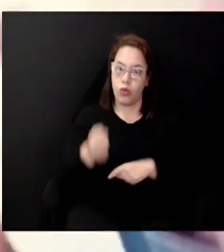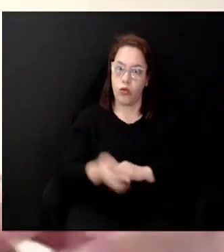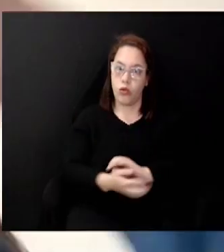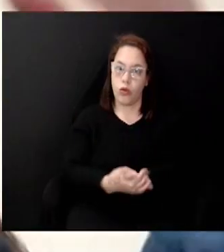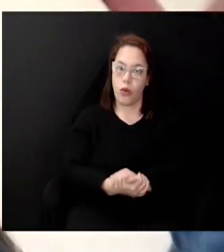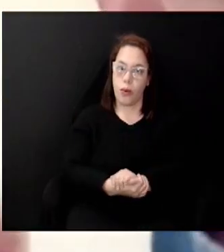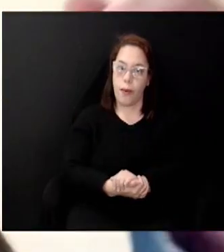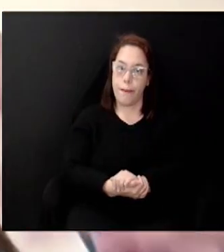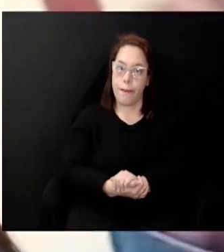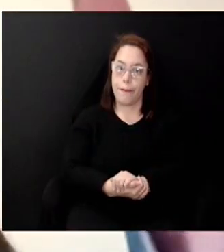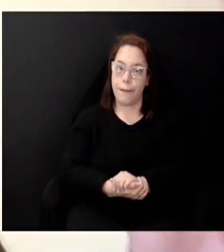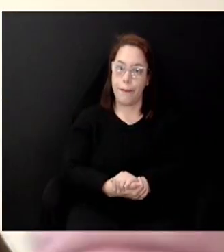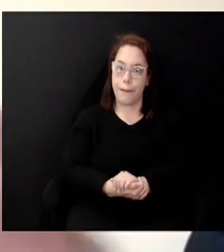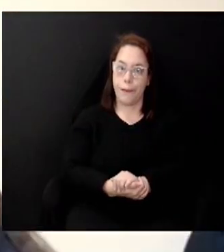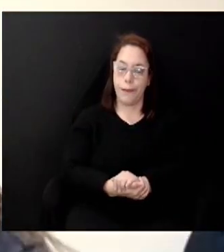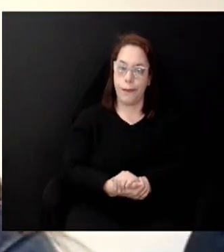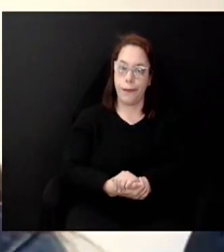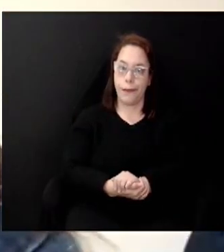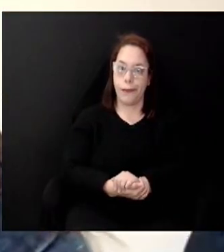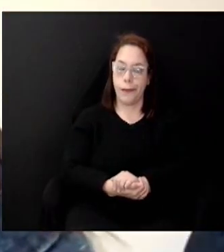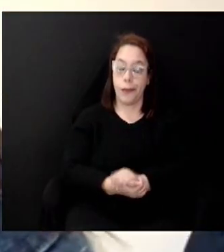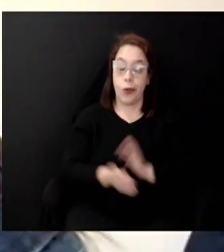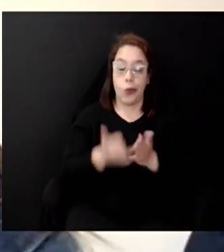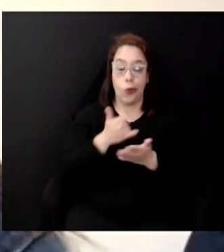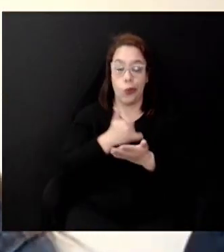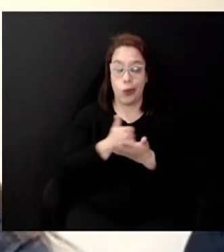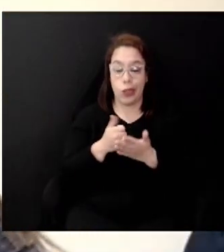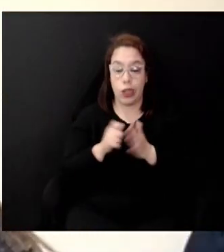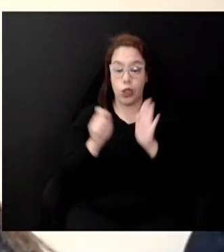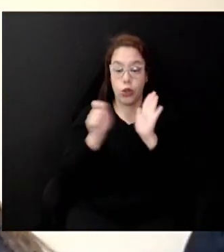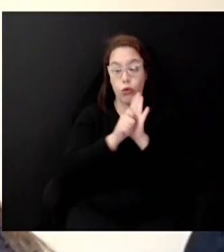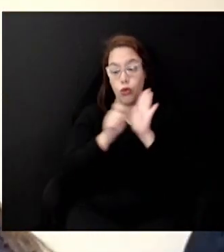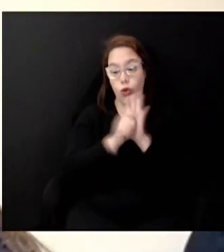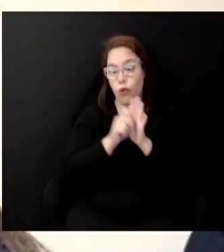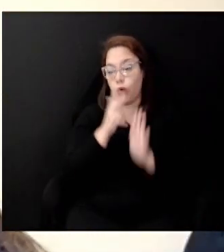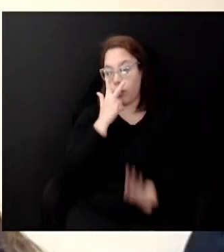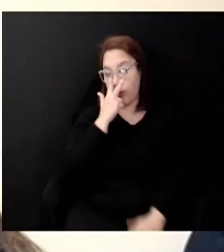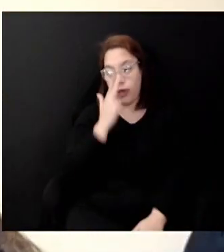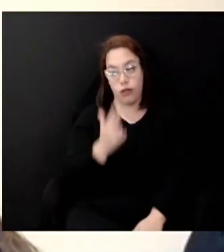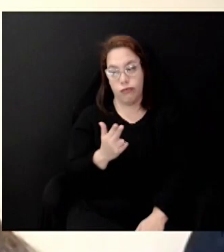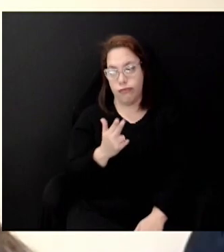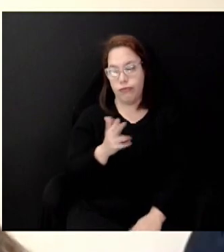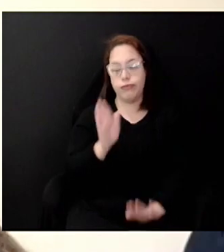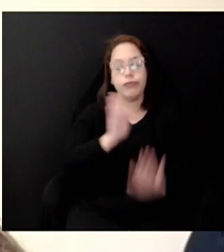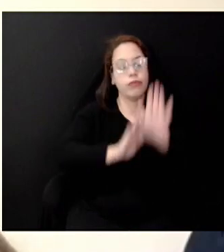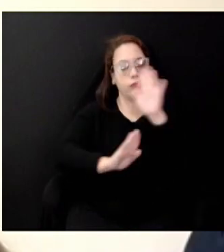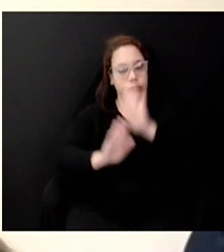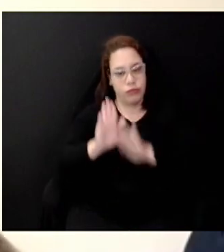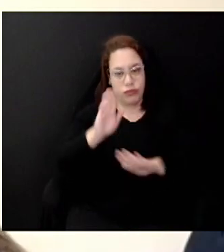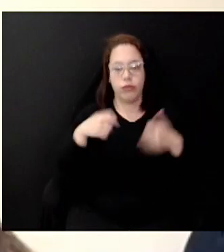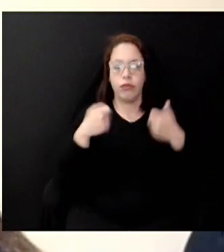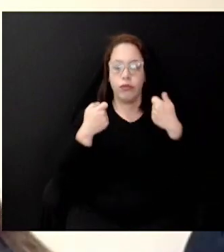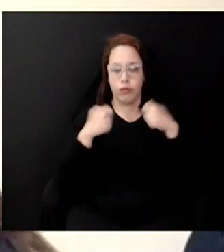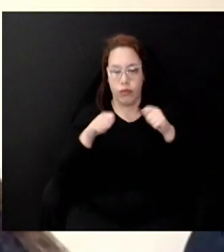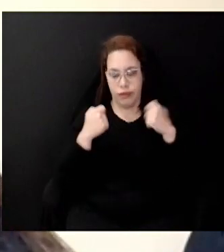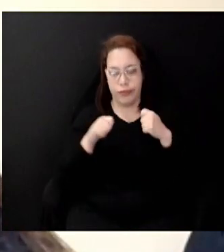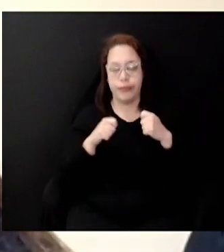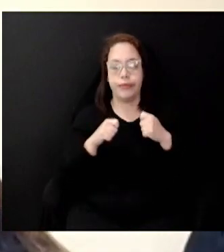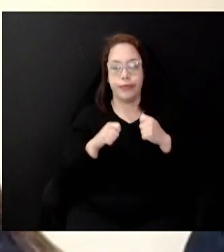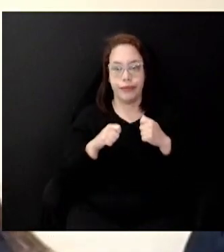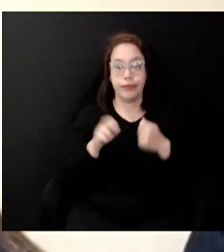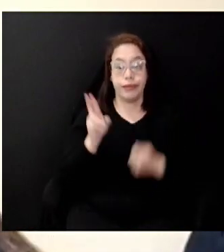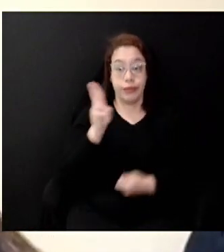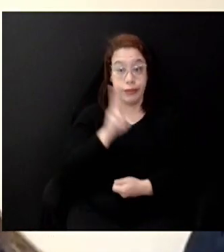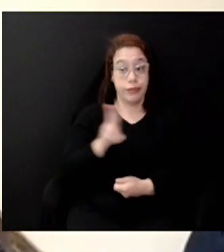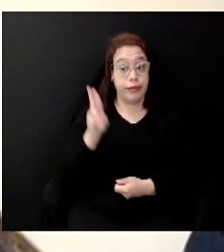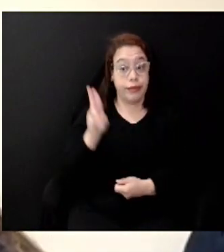outras substâncias, né? Outros vícios. O mesmo cuidado a gente precisa ter com esse uso das redes,